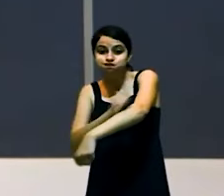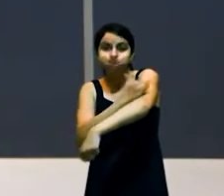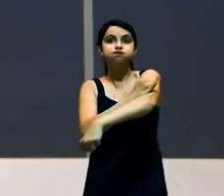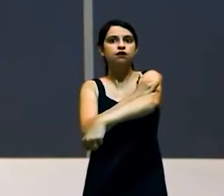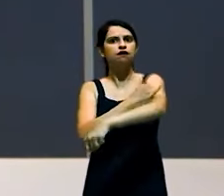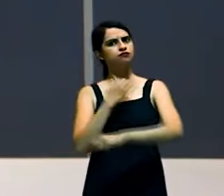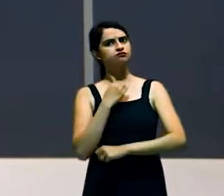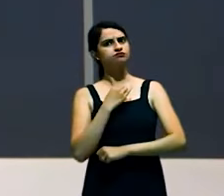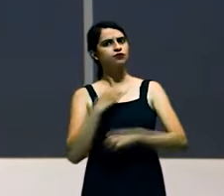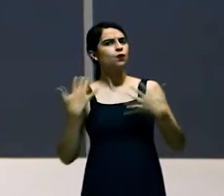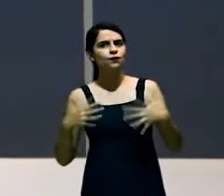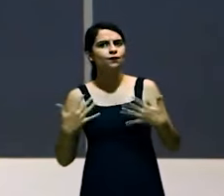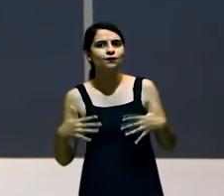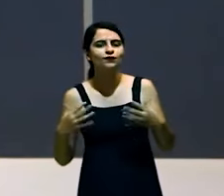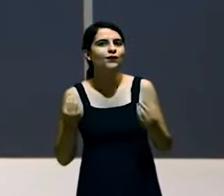né?